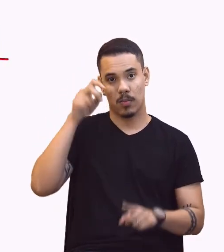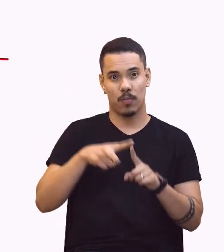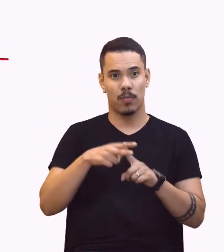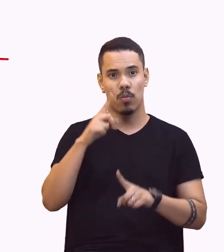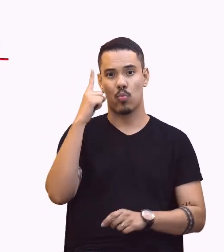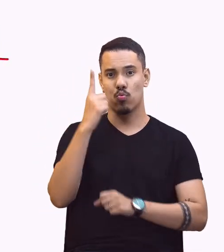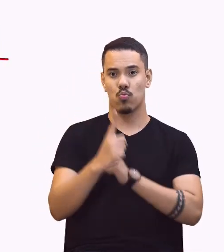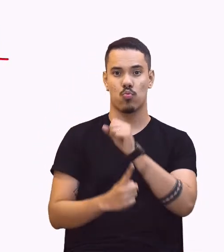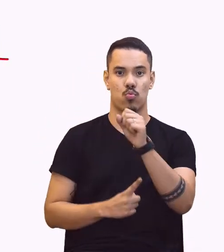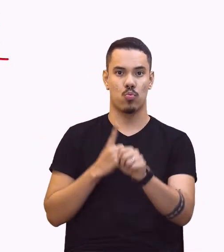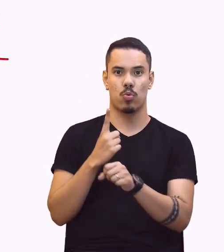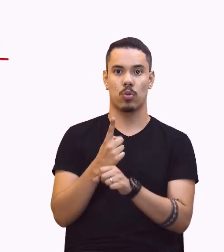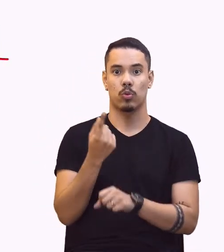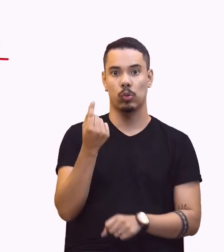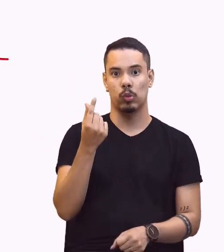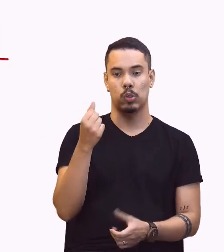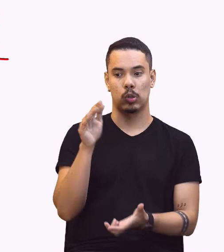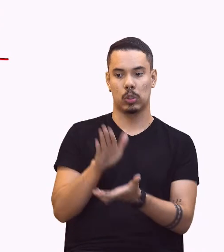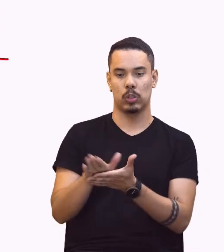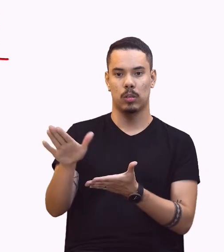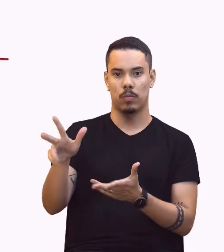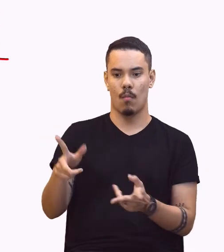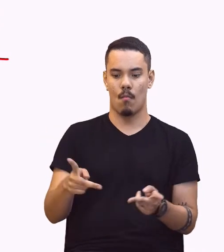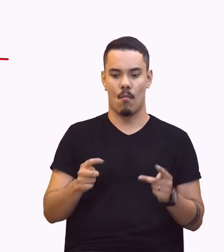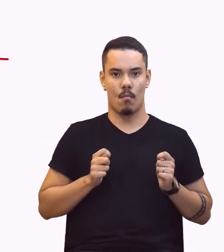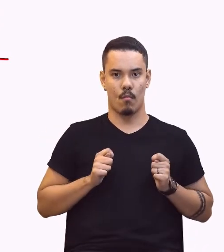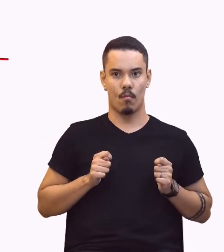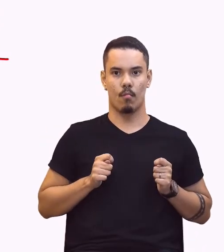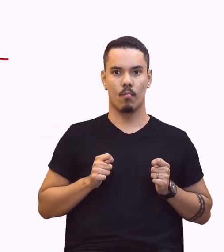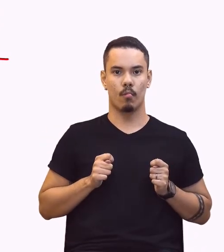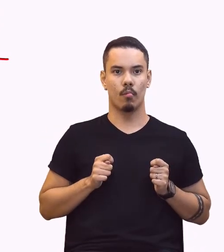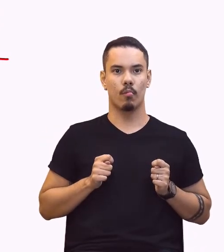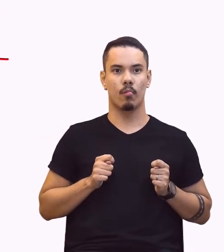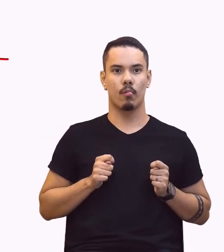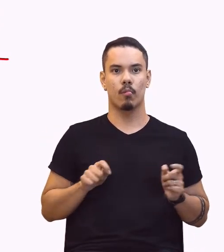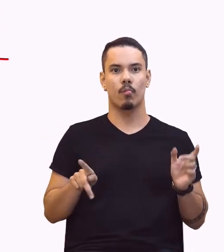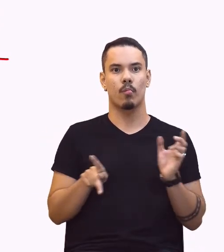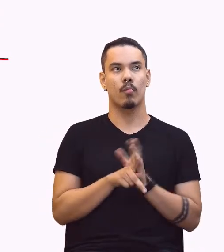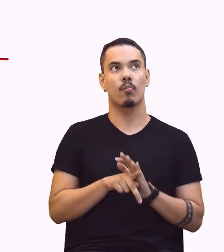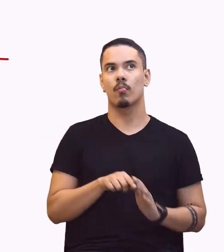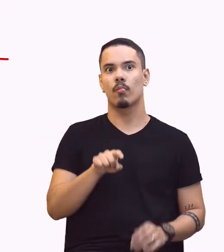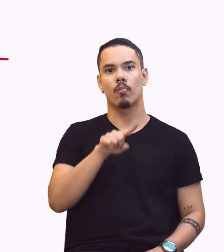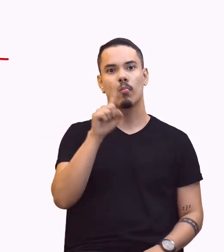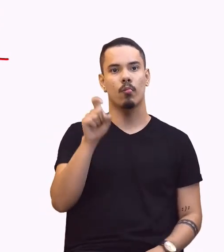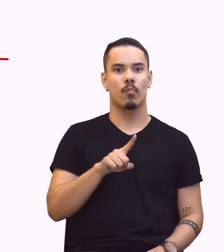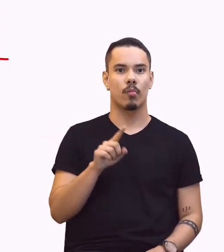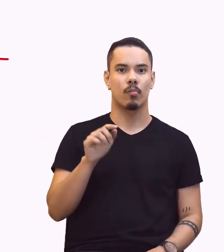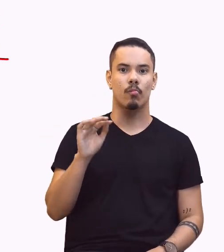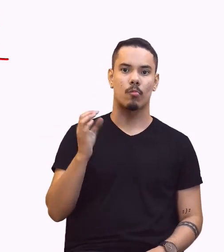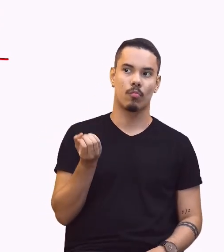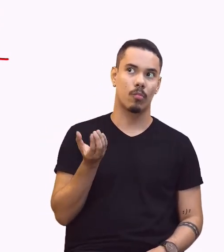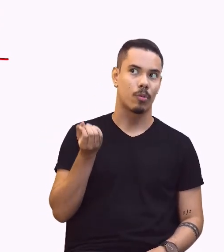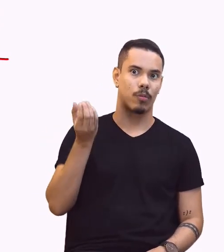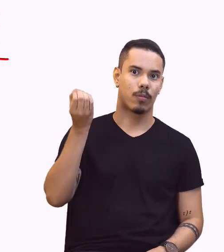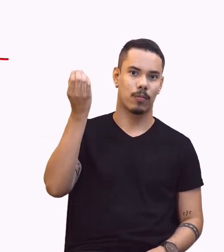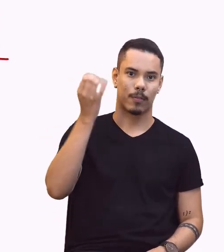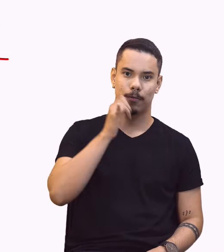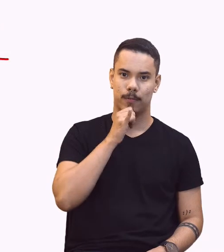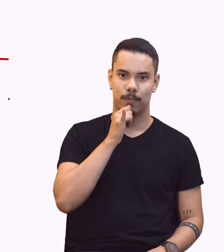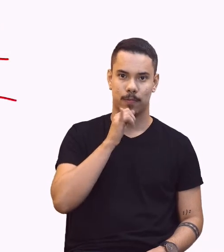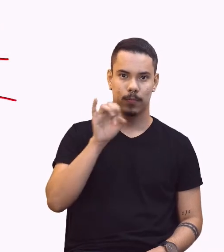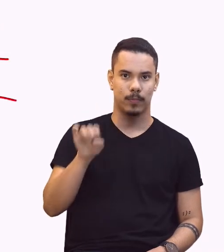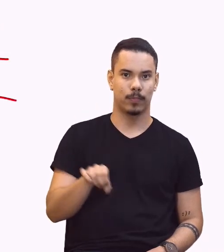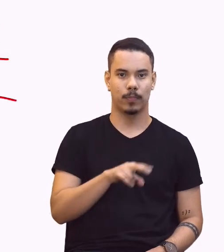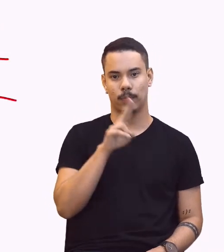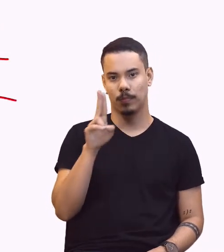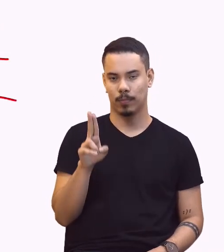dinheiro gasto você vai economizar para uma suposta viagem, ou seja, ou pode ser a